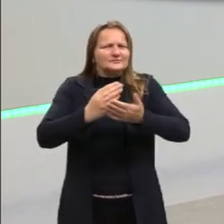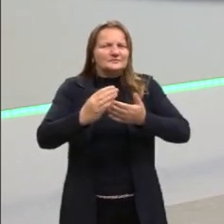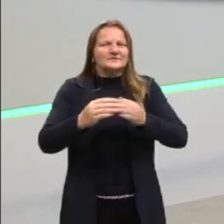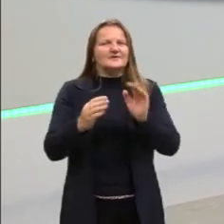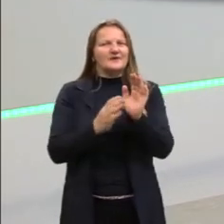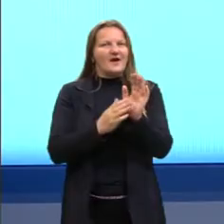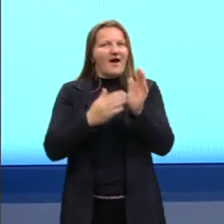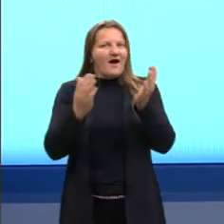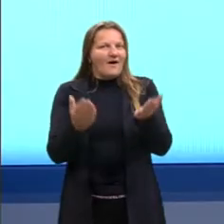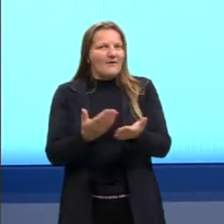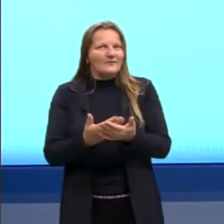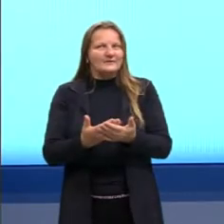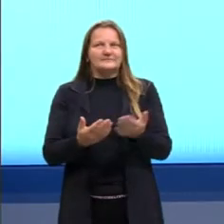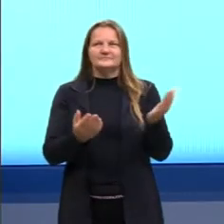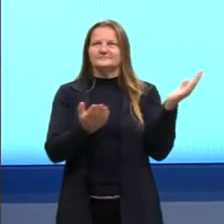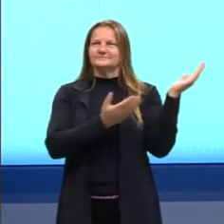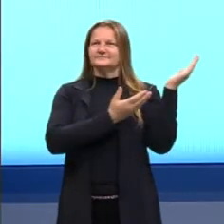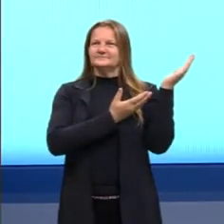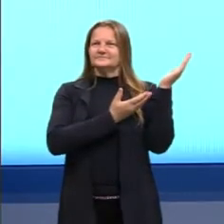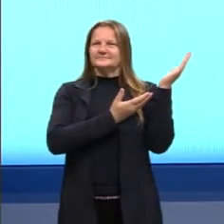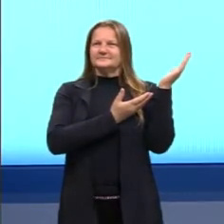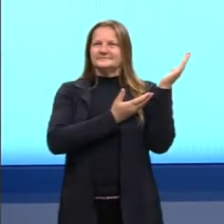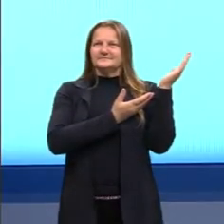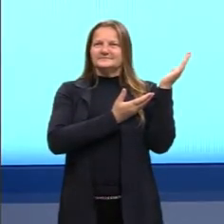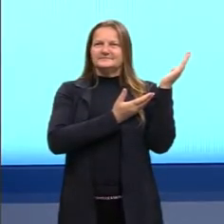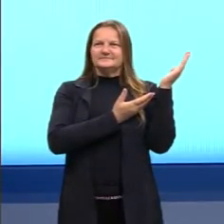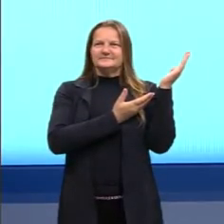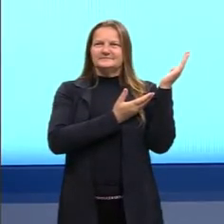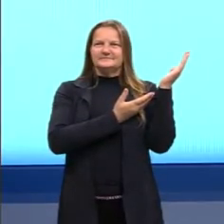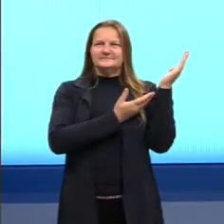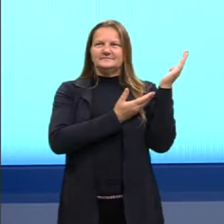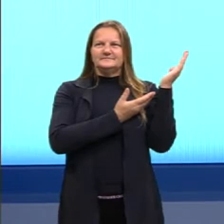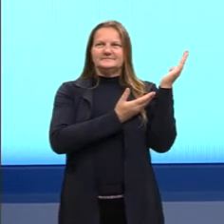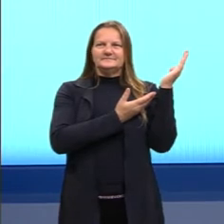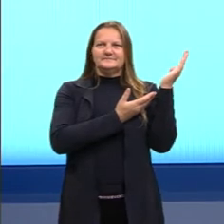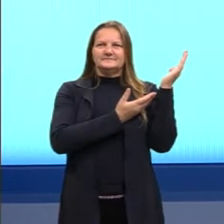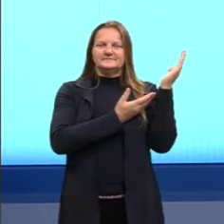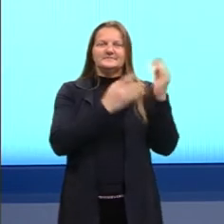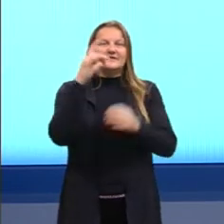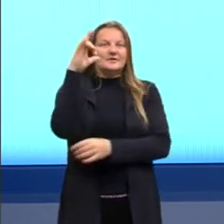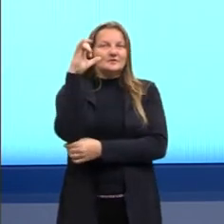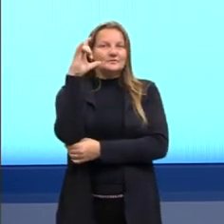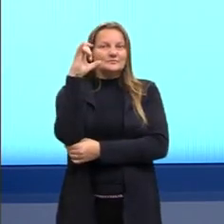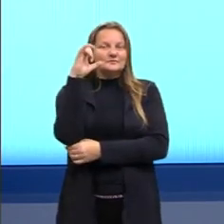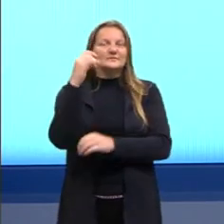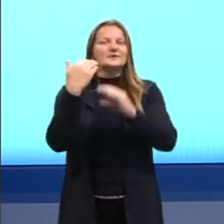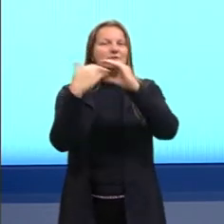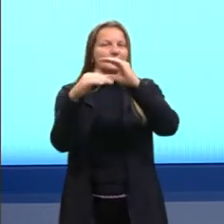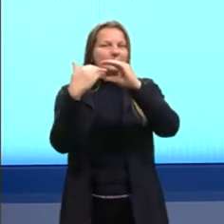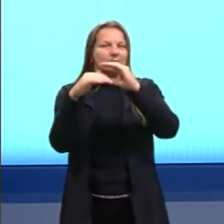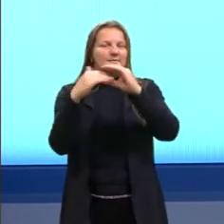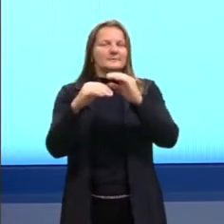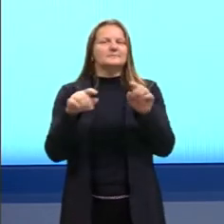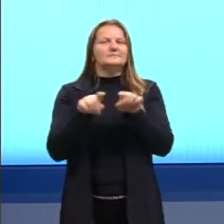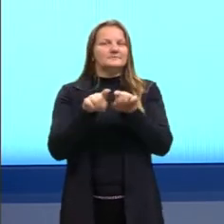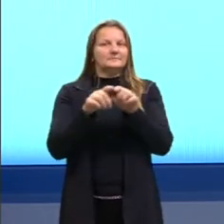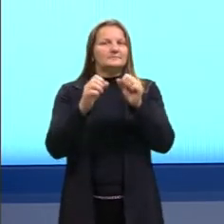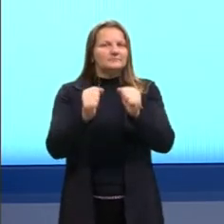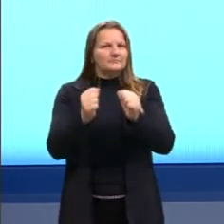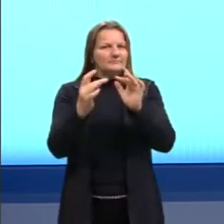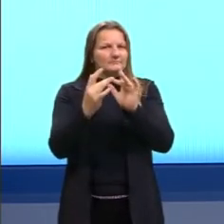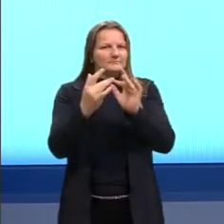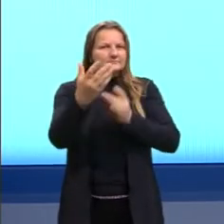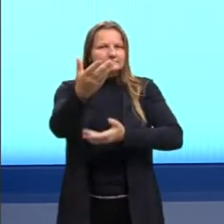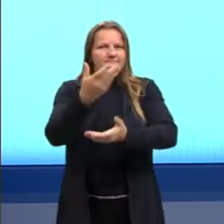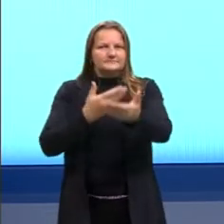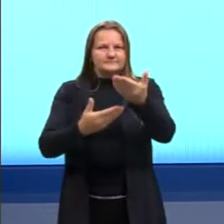propriamente a aula, vocês sabem que aqui no cantinho vocês encontram o meu Instagram e o meu e-mail Educar, que está